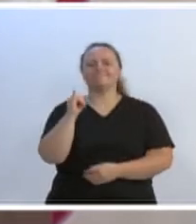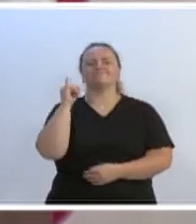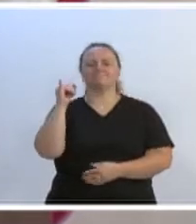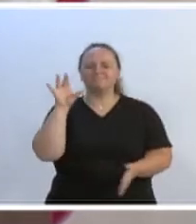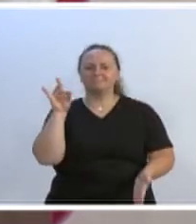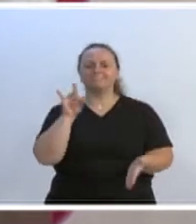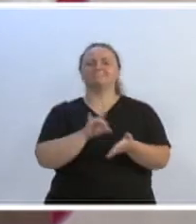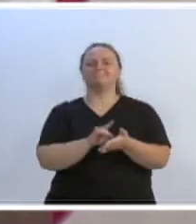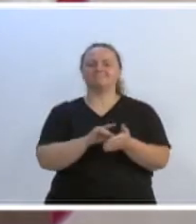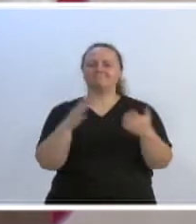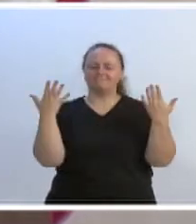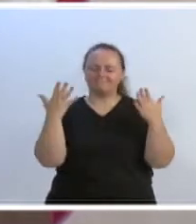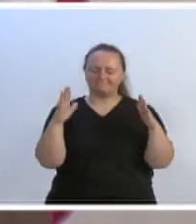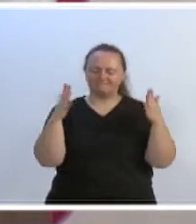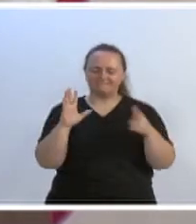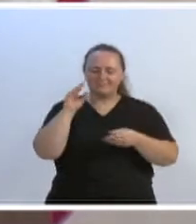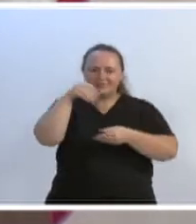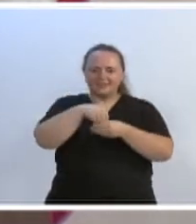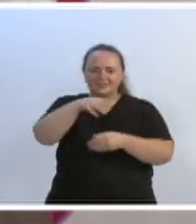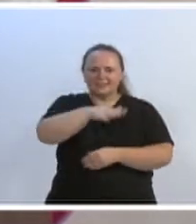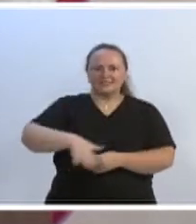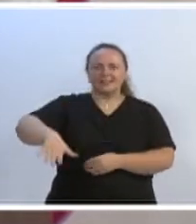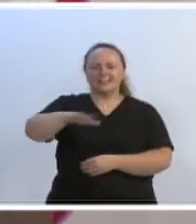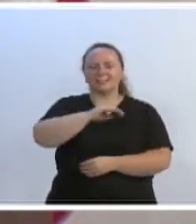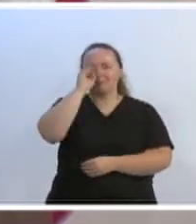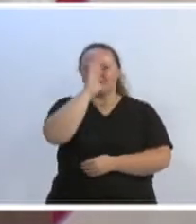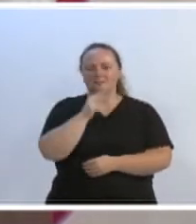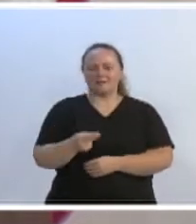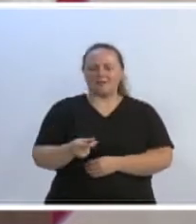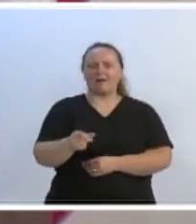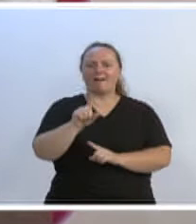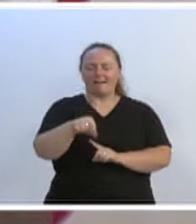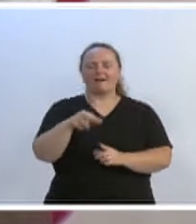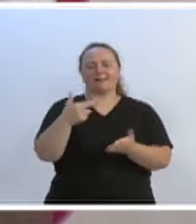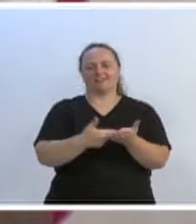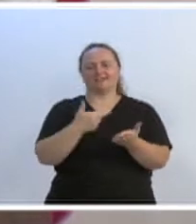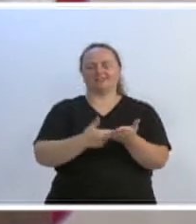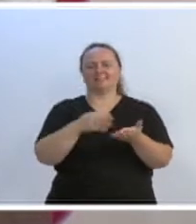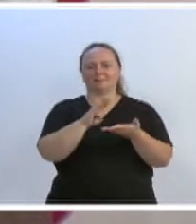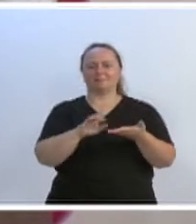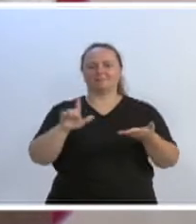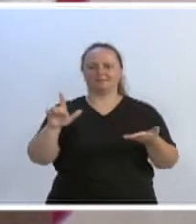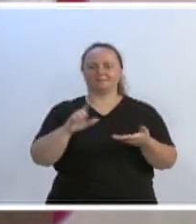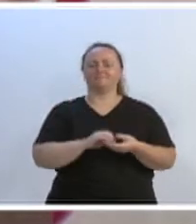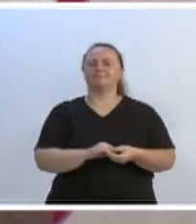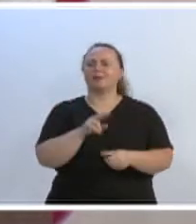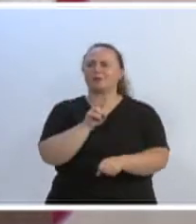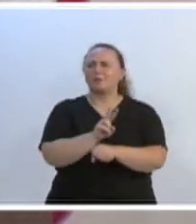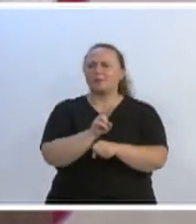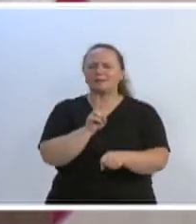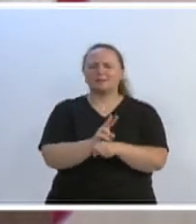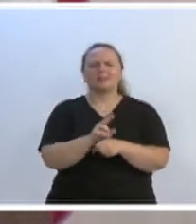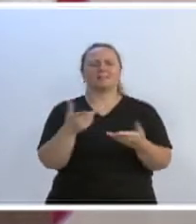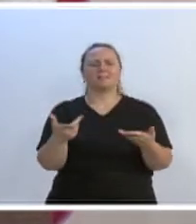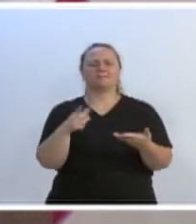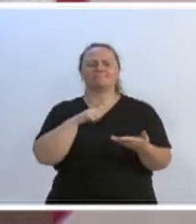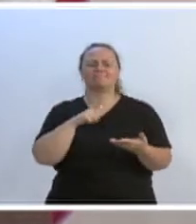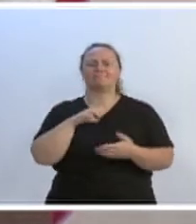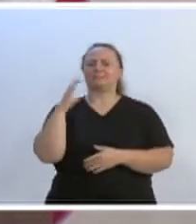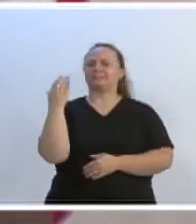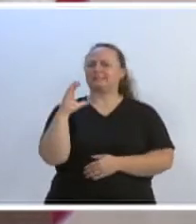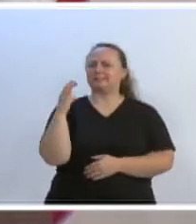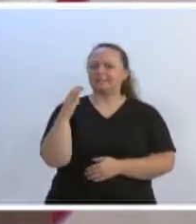por permitirem, né, o avanço em relação a essas políticas que estão tão presentes no nosso dia a dia, são tão relevantes e têm feito